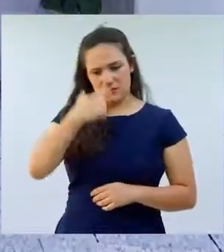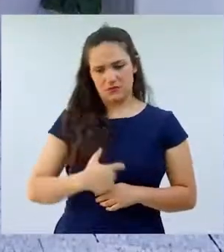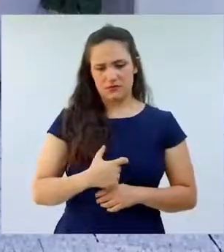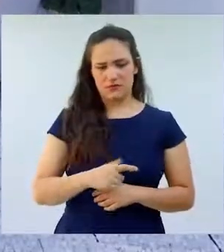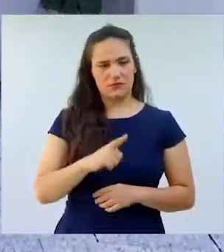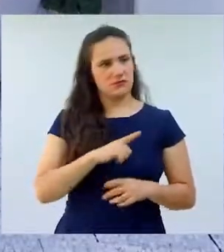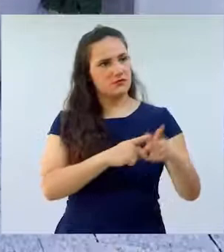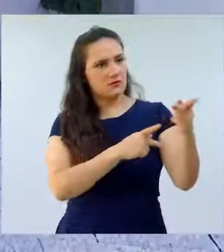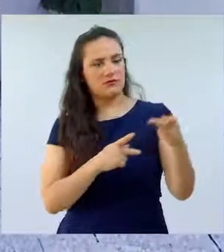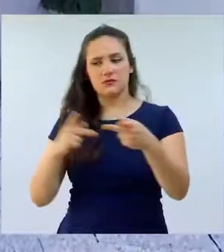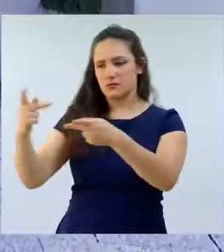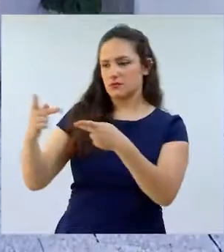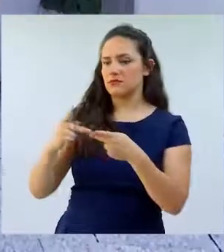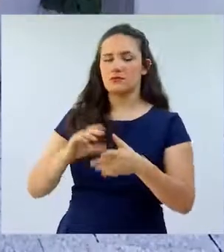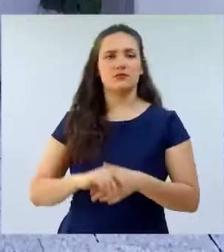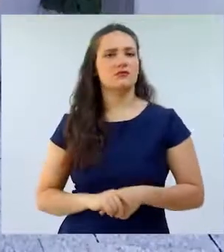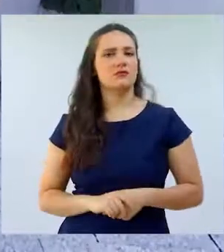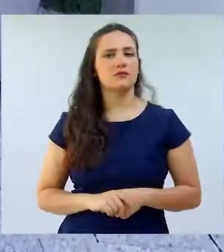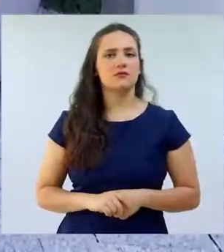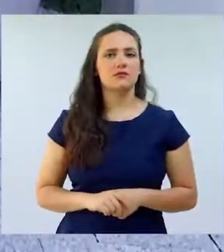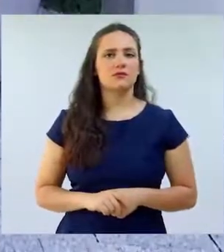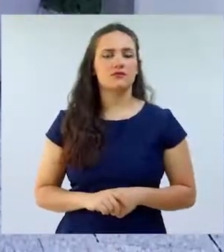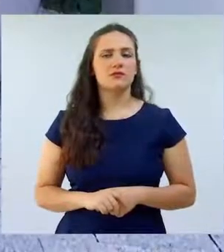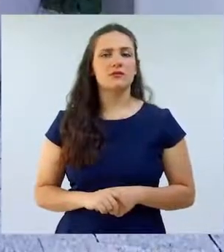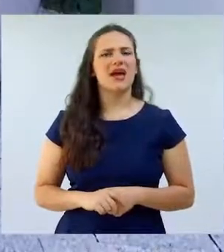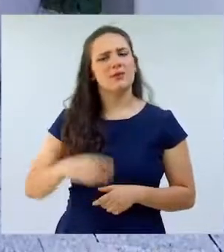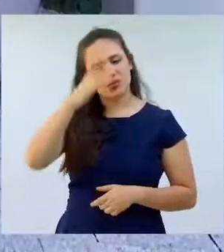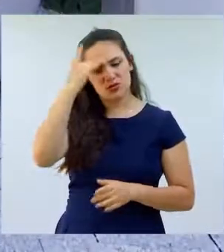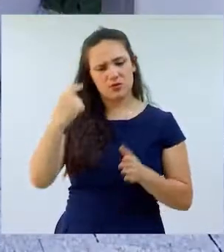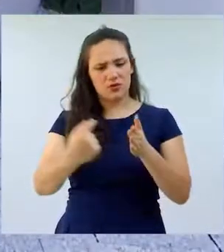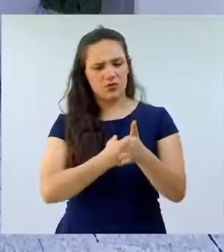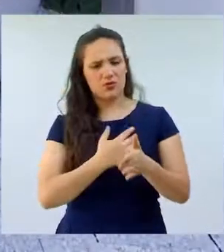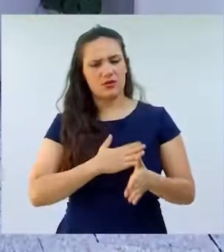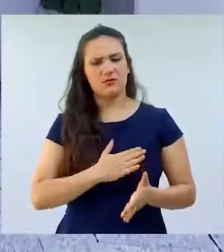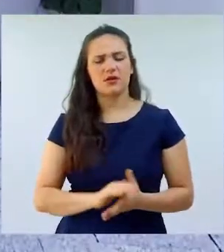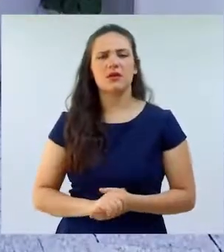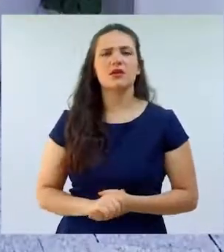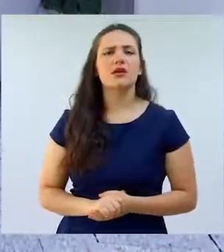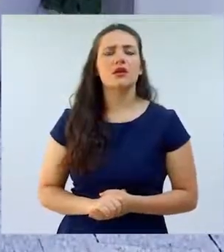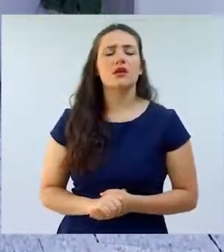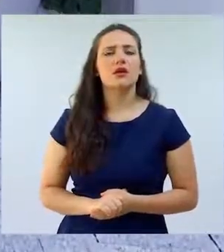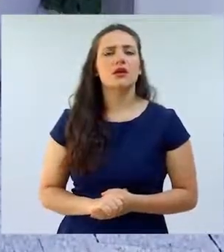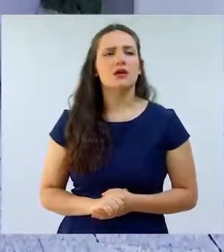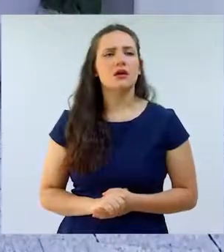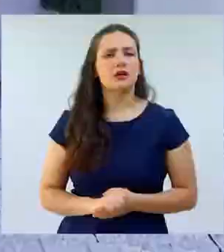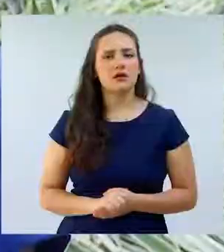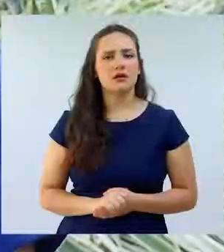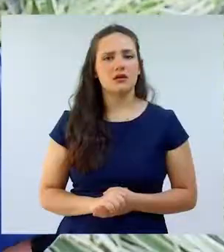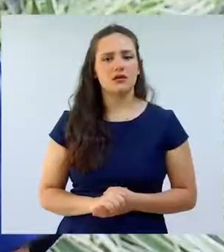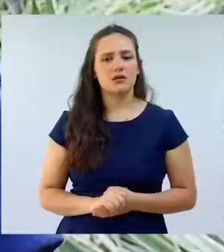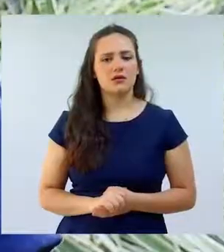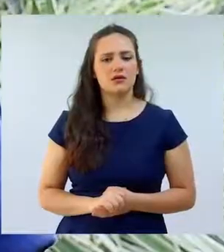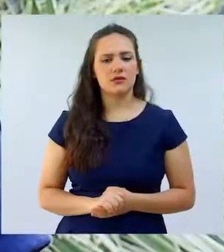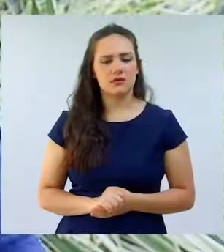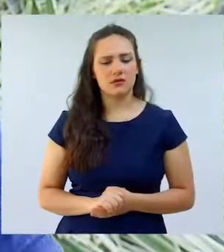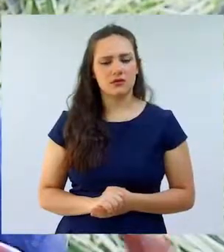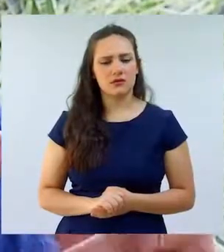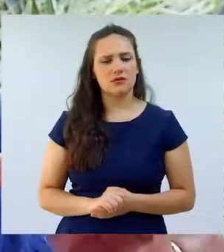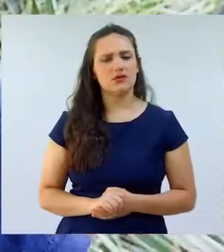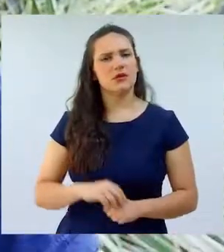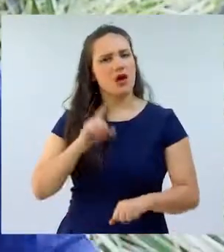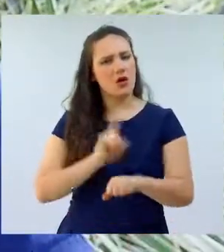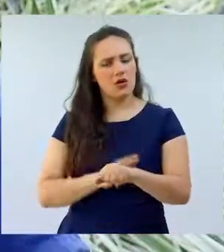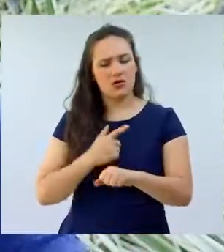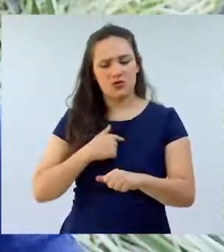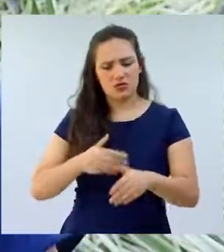da exposição e os dois eram convidados meus. E aí foram perguntar para ela, né, da minha pintura, e ela falou do